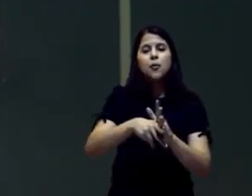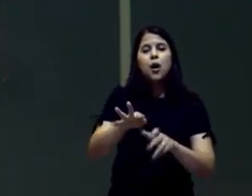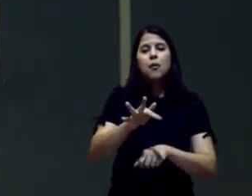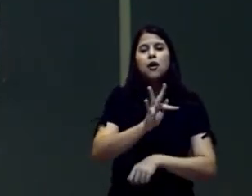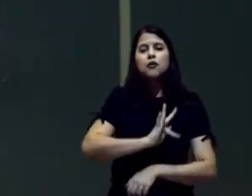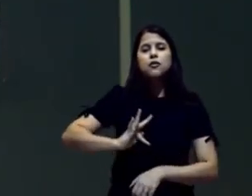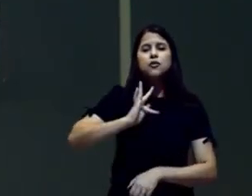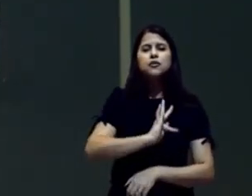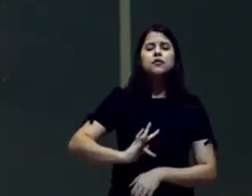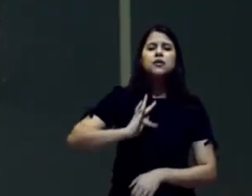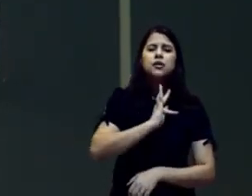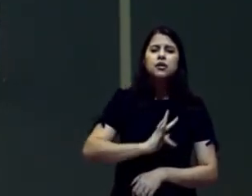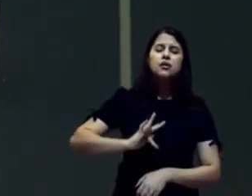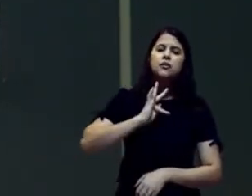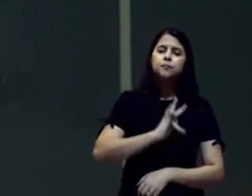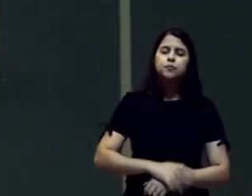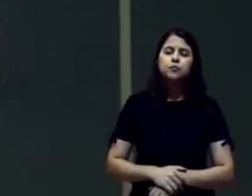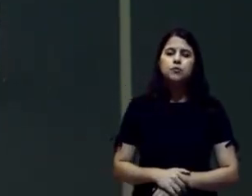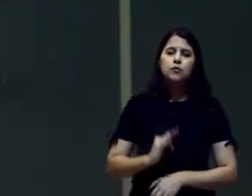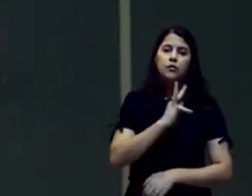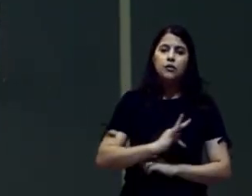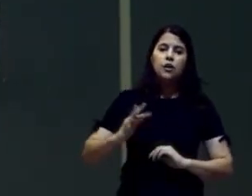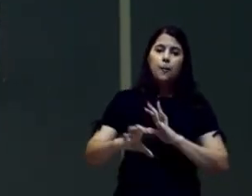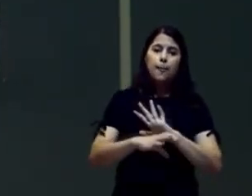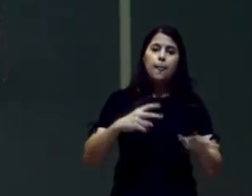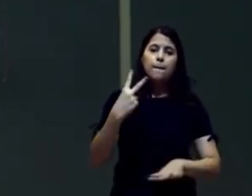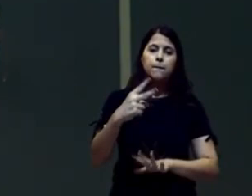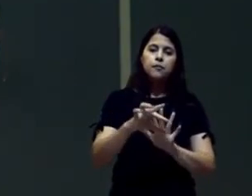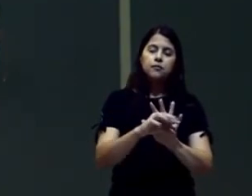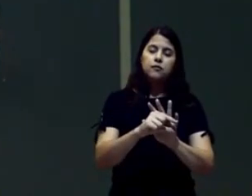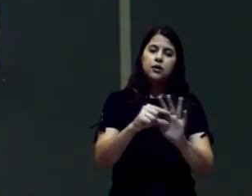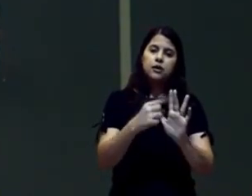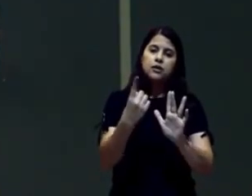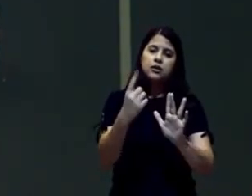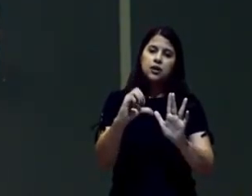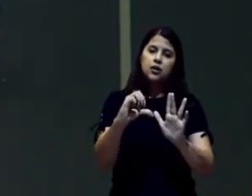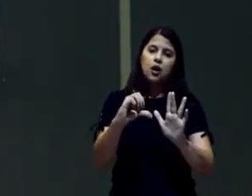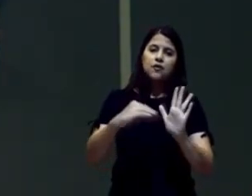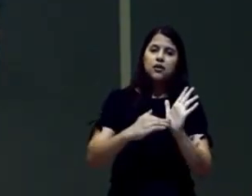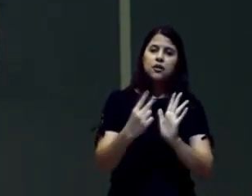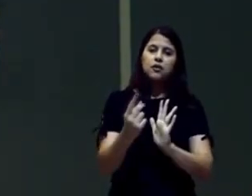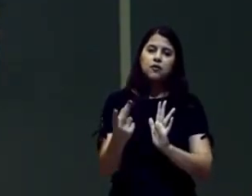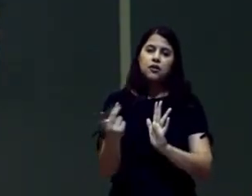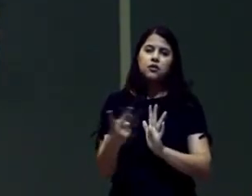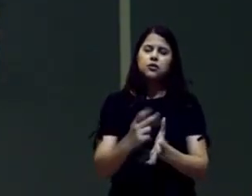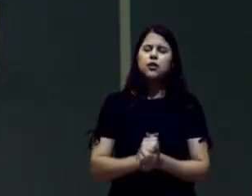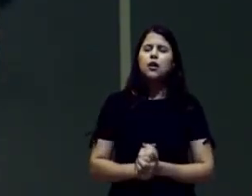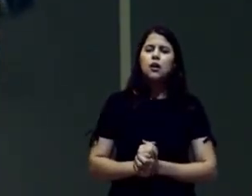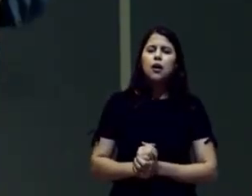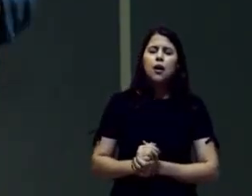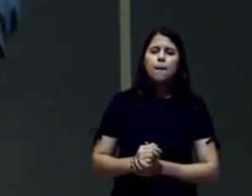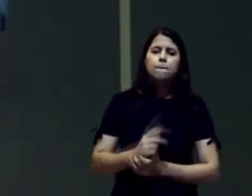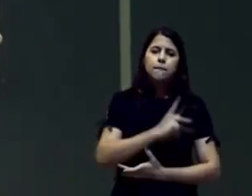chama atenção. Filipenses capítulo 2, versículos de 19 a 22. Paulo está escrevendo para aquela igreja e diz o